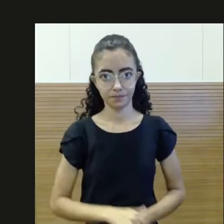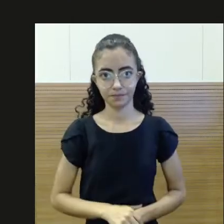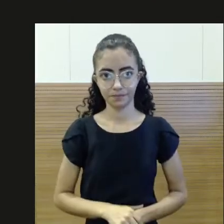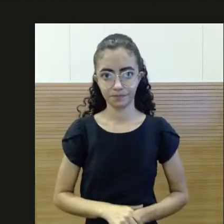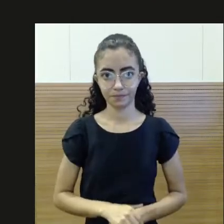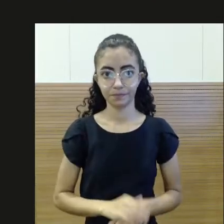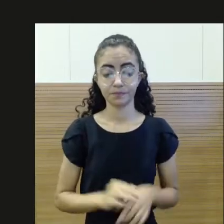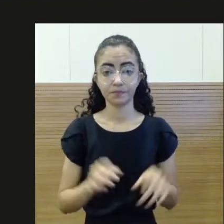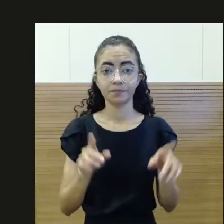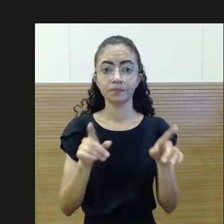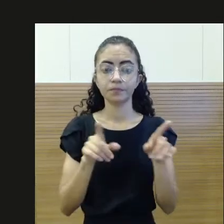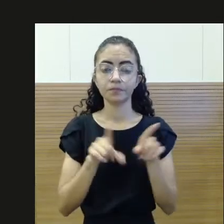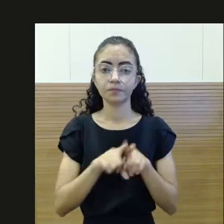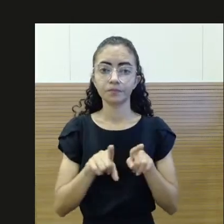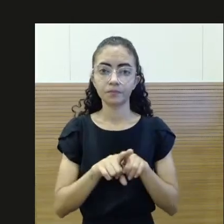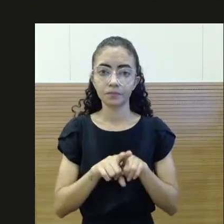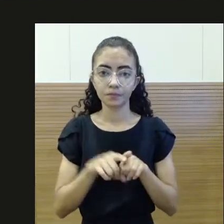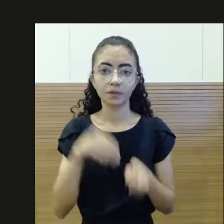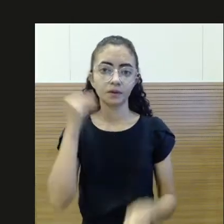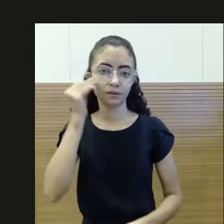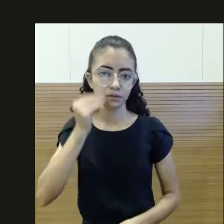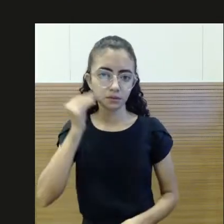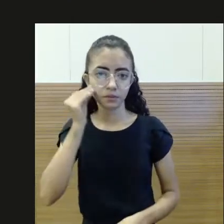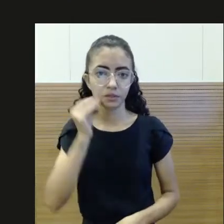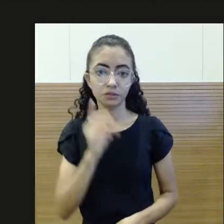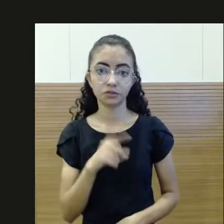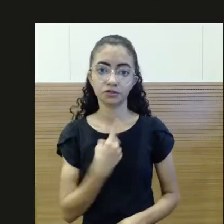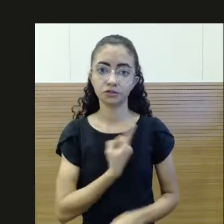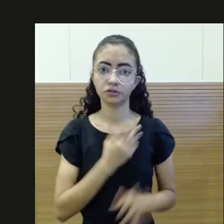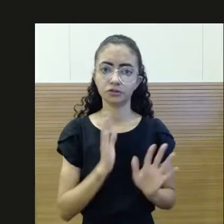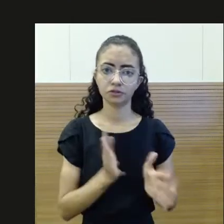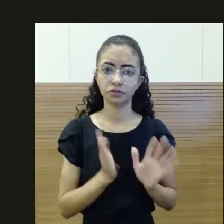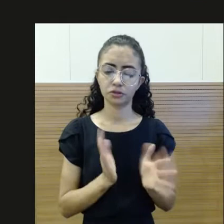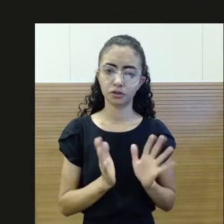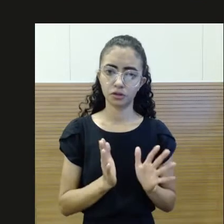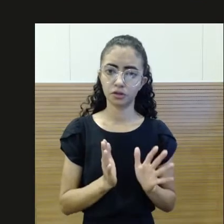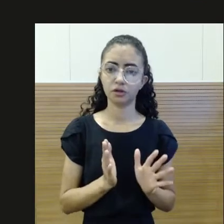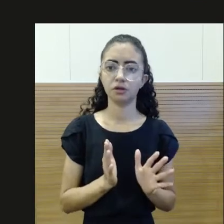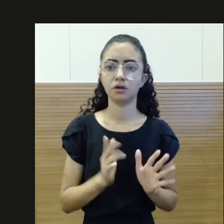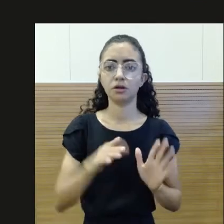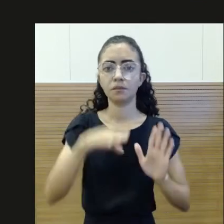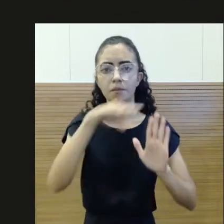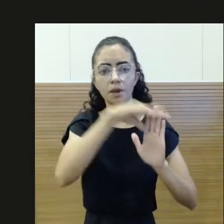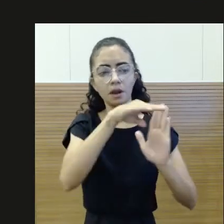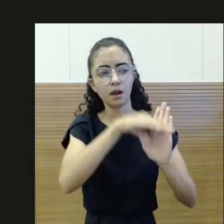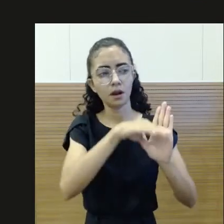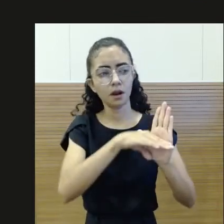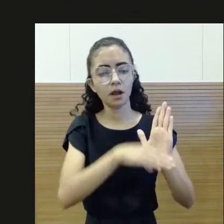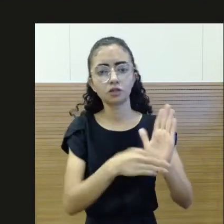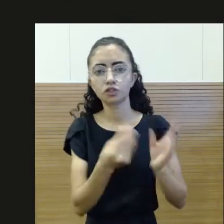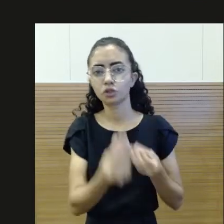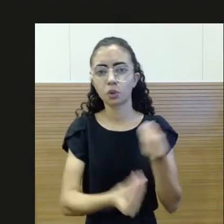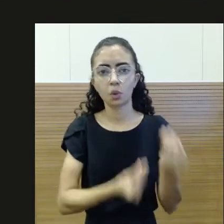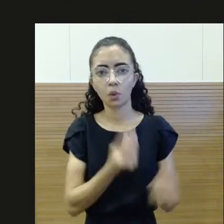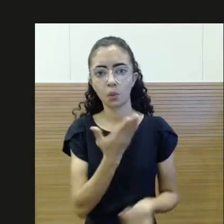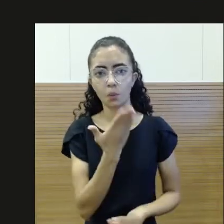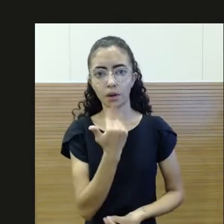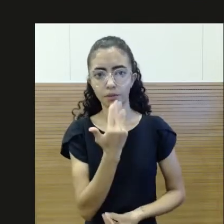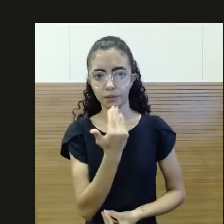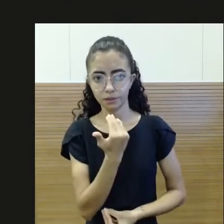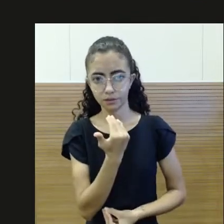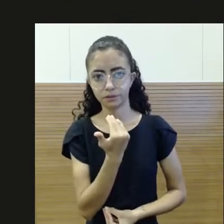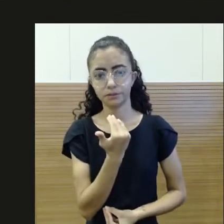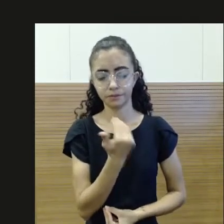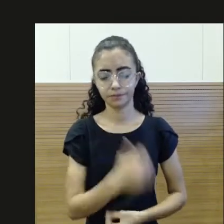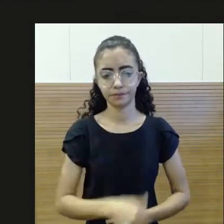Baseado nessas evidências, a gente tem já temos várias guias alimentares que se baseiam na